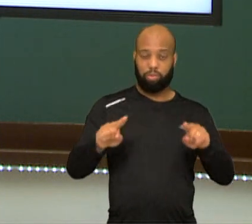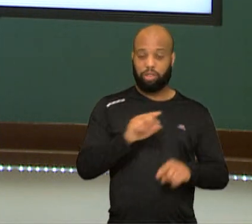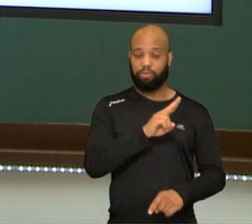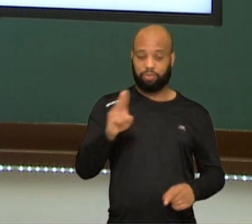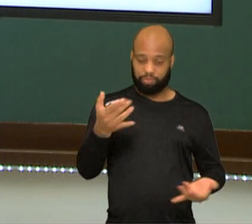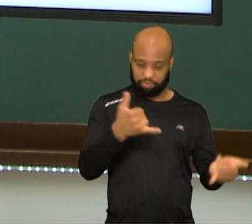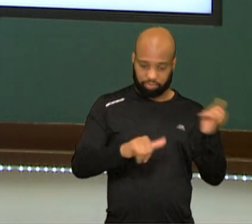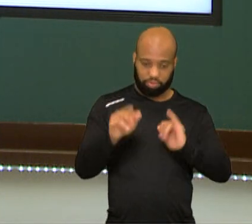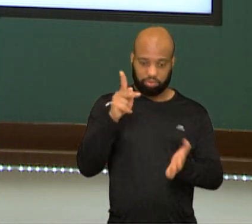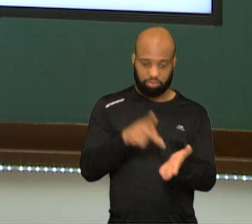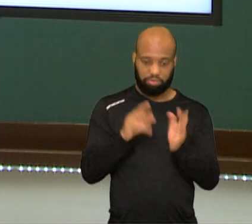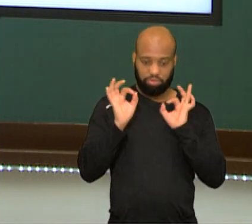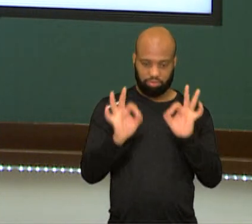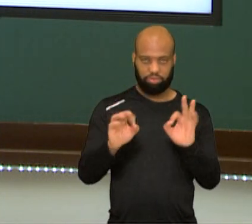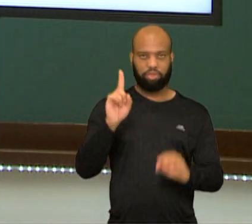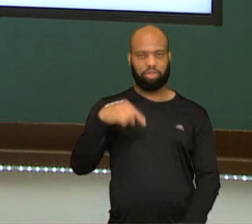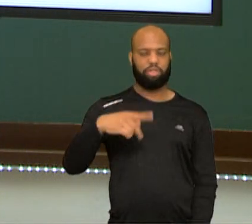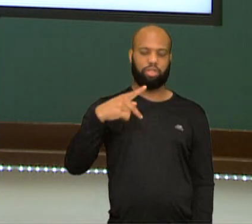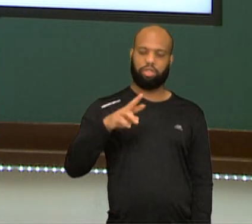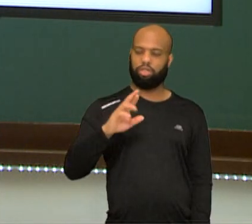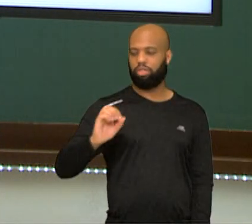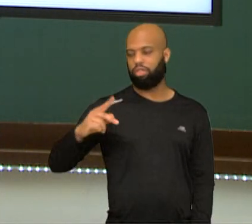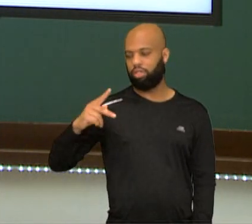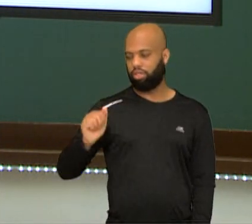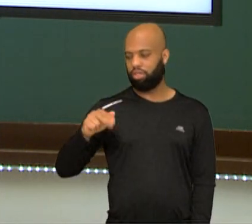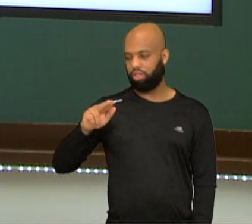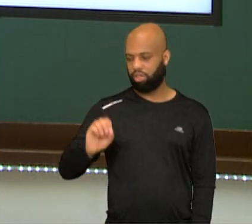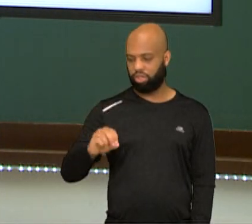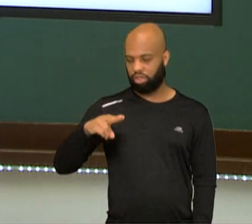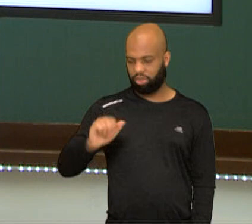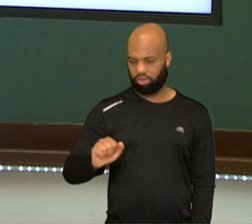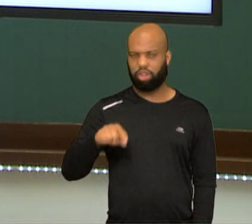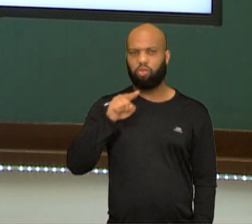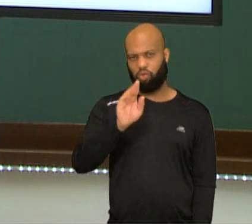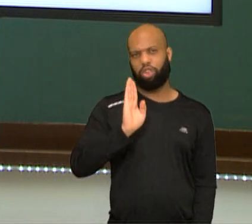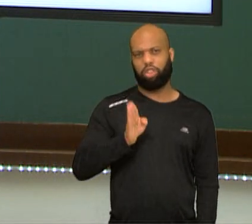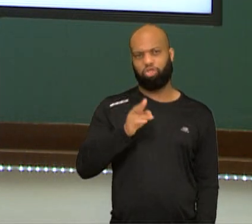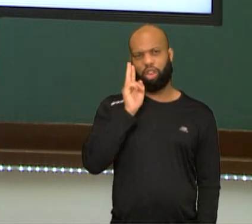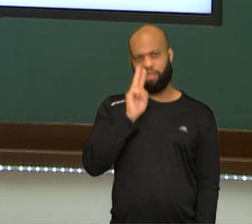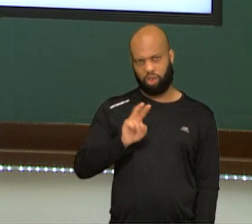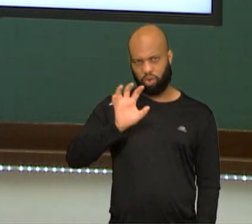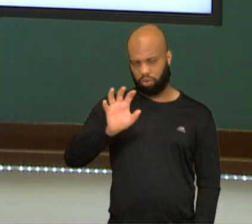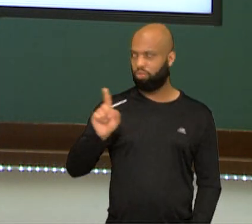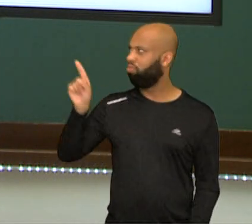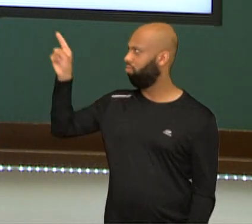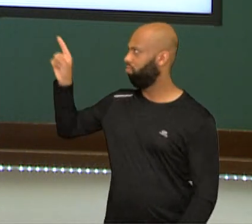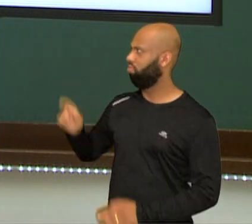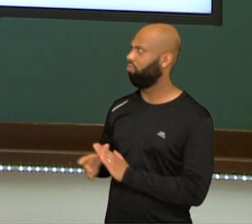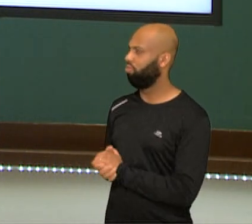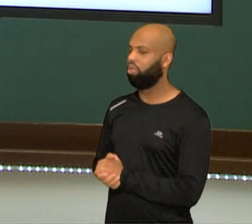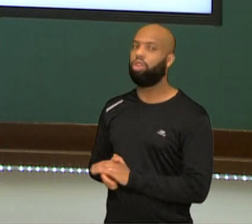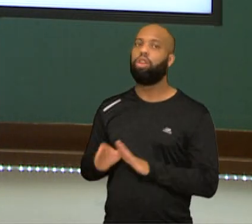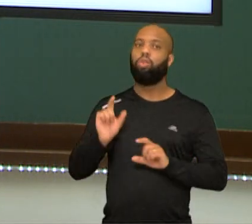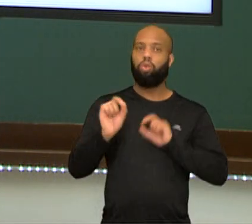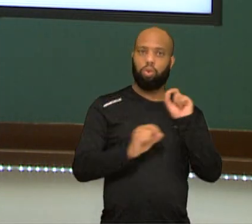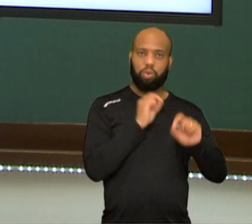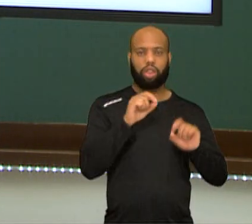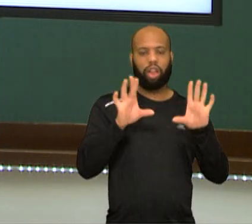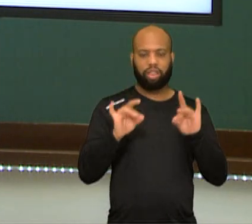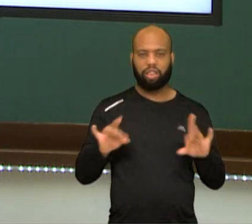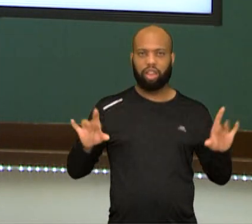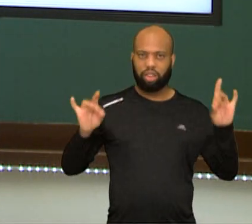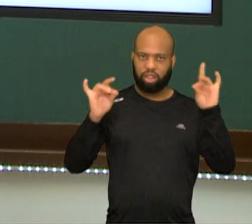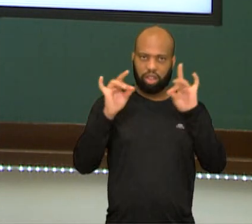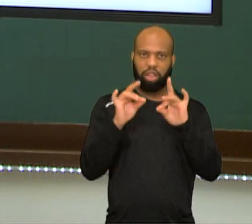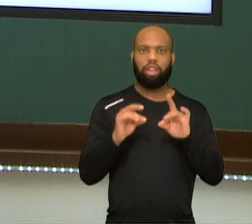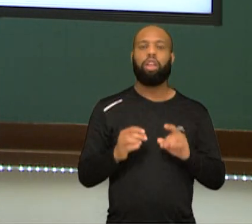vida, praticamente todos nós já interagimos em algum momento com esta substância. Observe aqui, é um líquido inflamável,